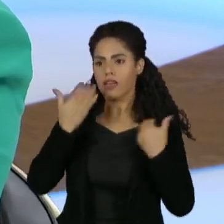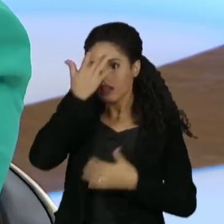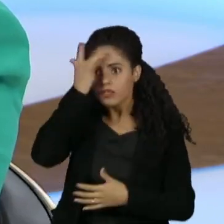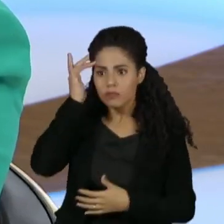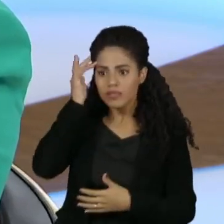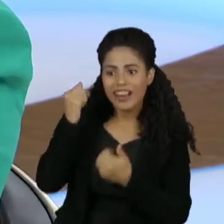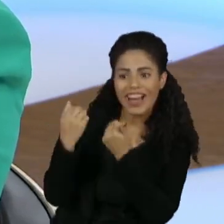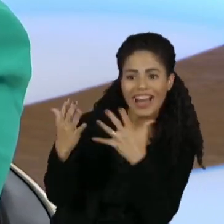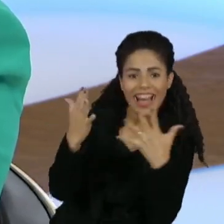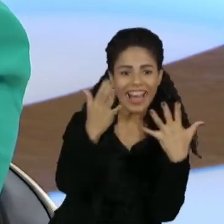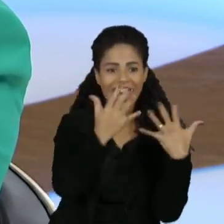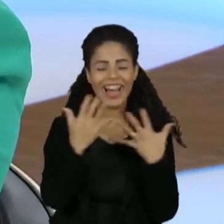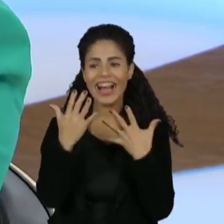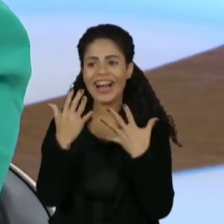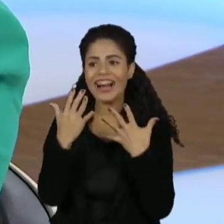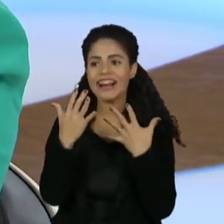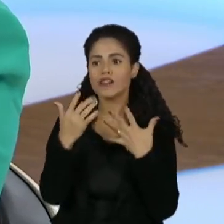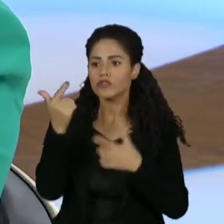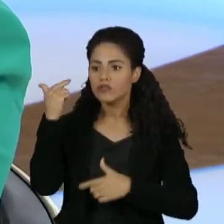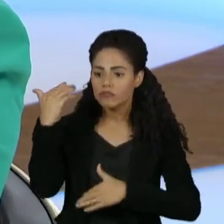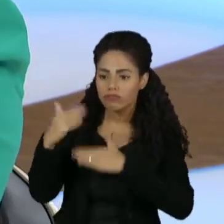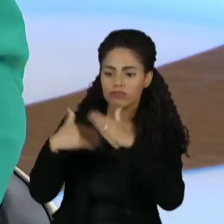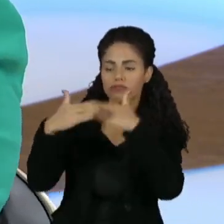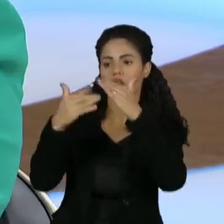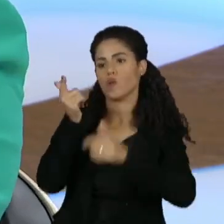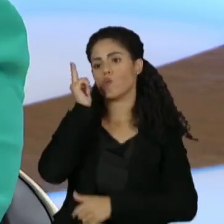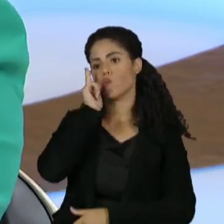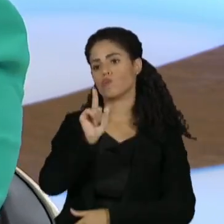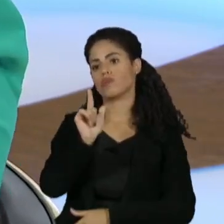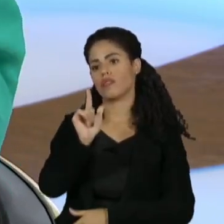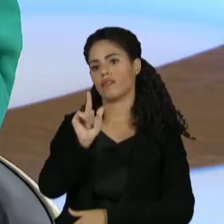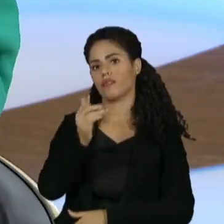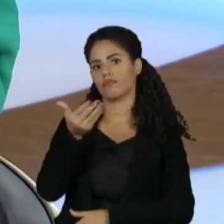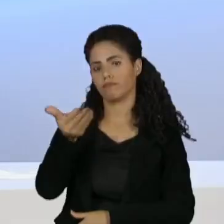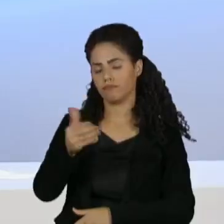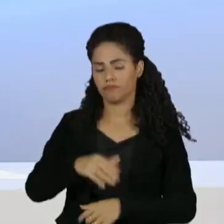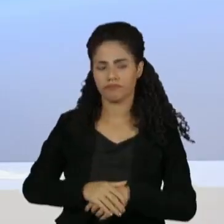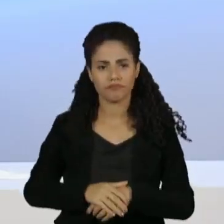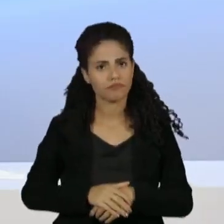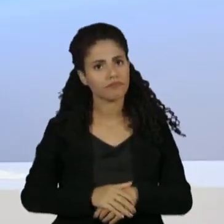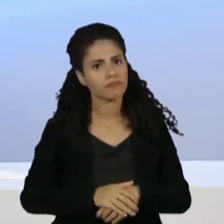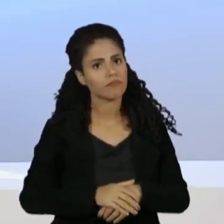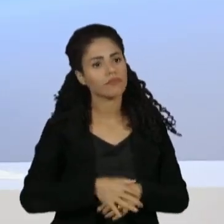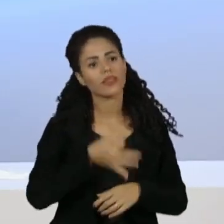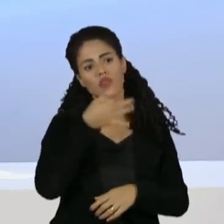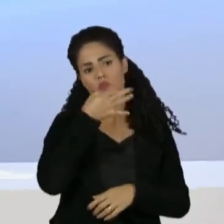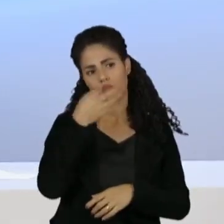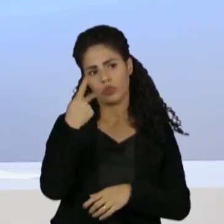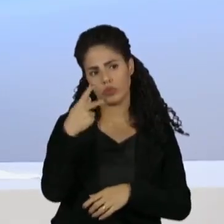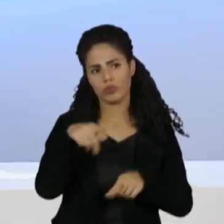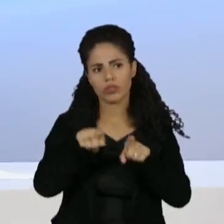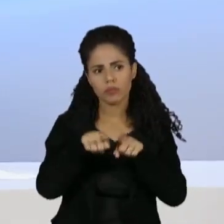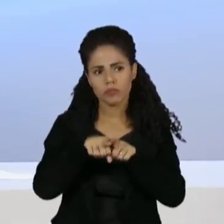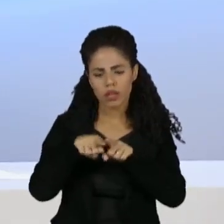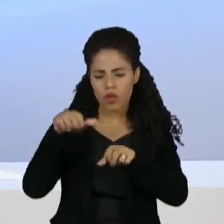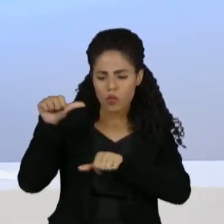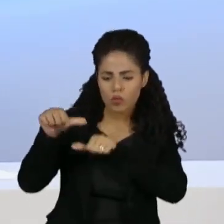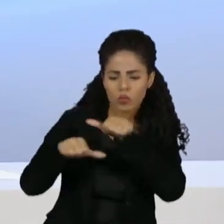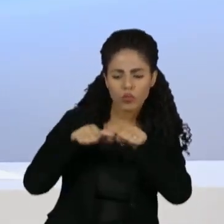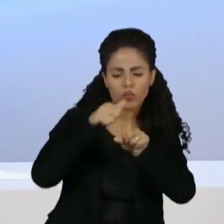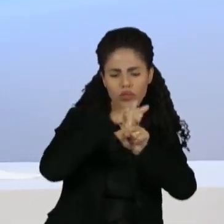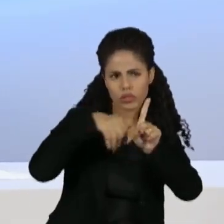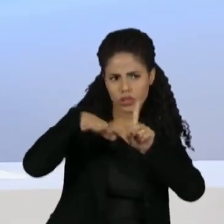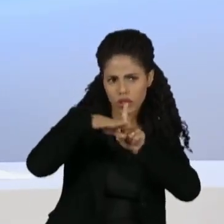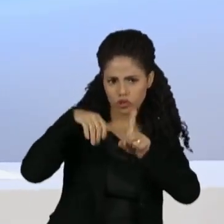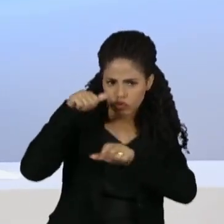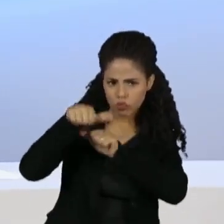coisas, mais a gente vai dominar as grandes quando chegar a vez. E você enxerga uma verdadeira mudança na sociedade